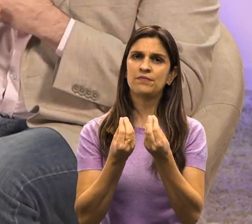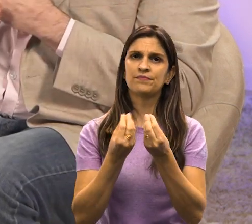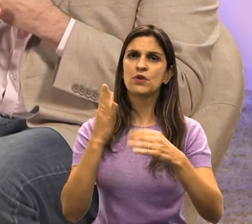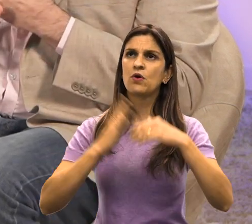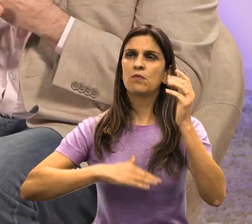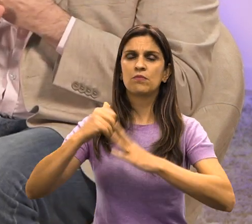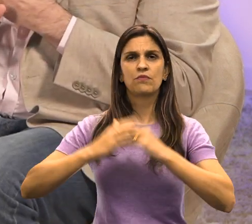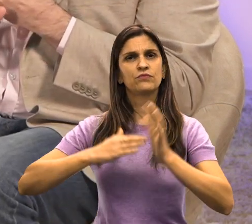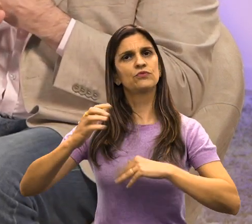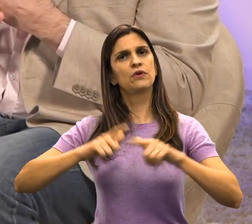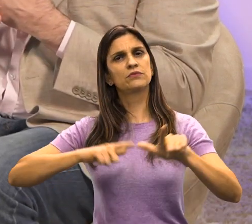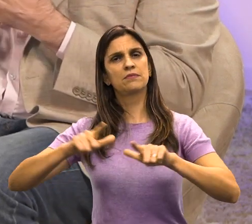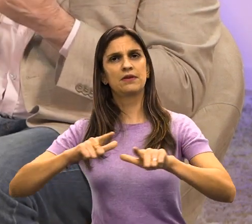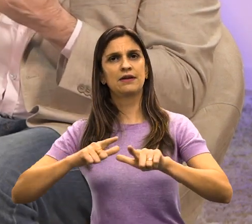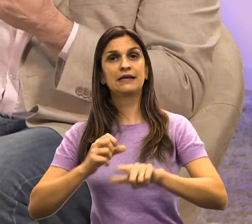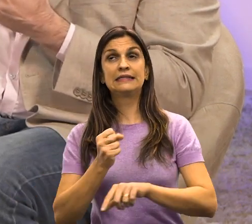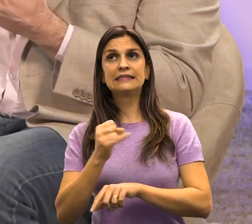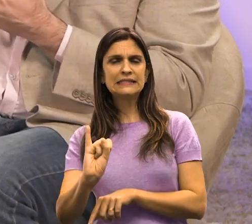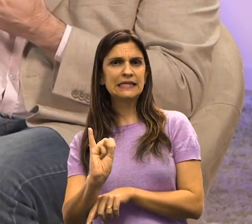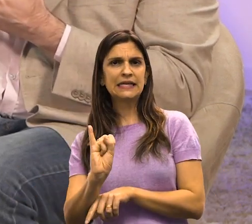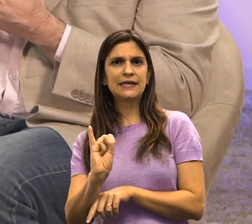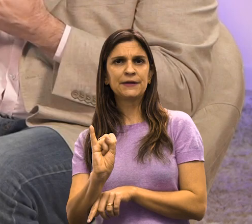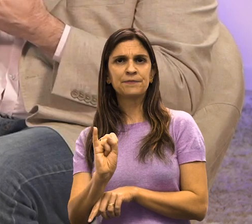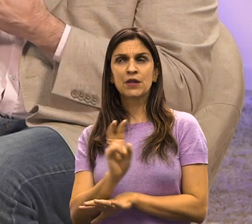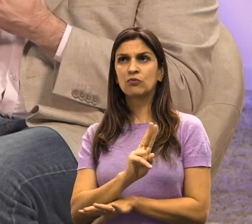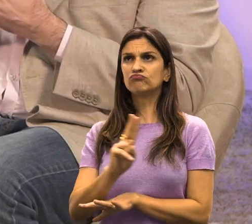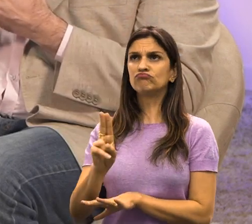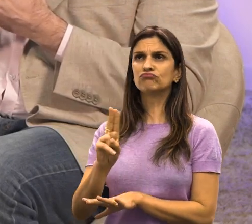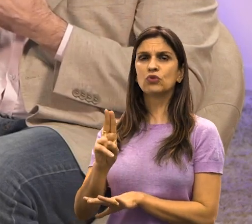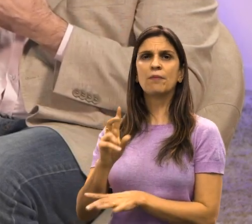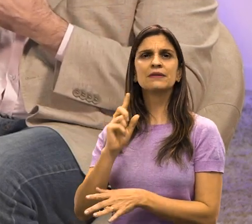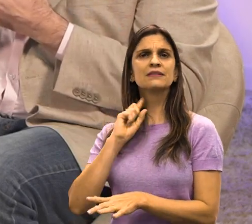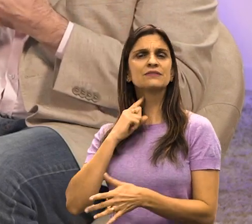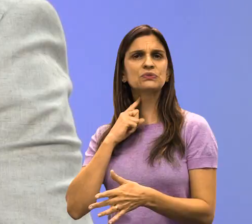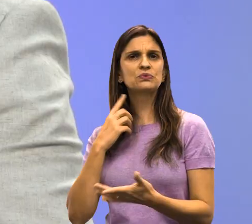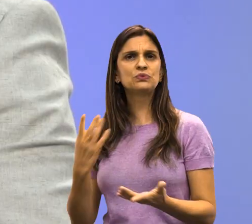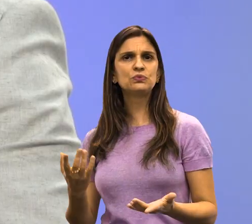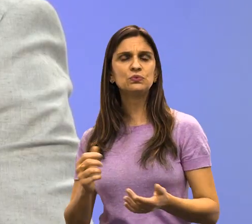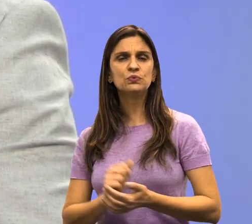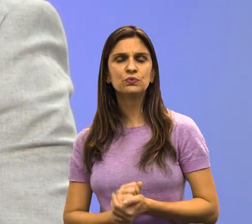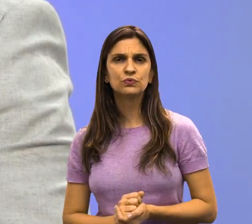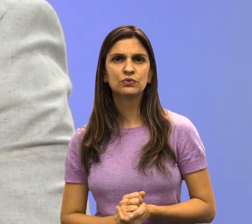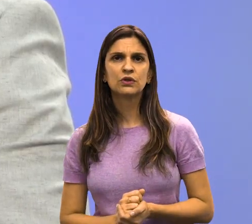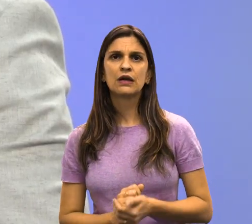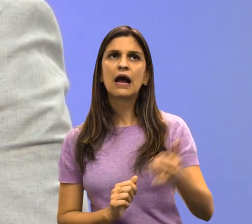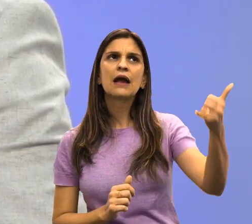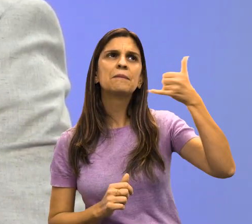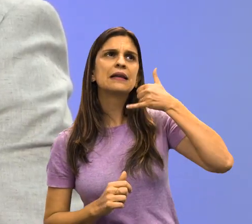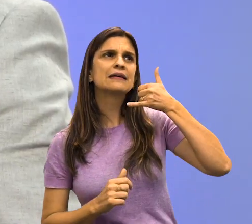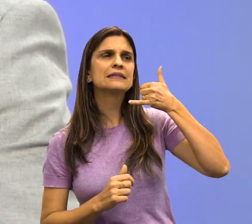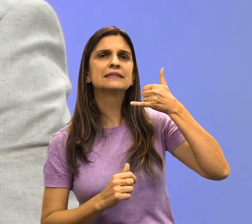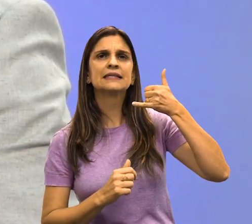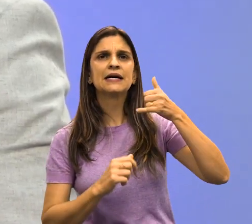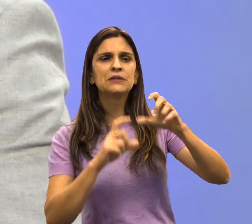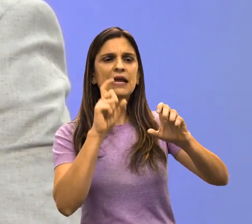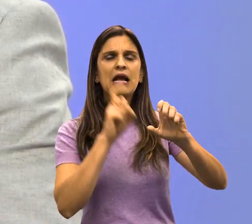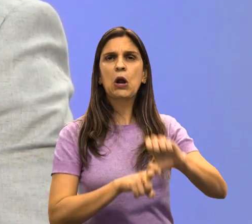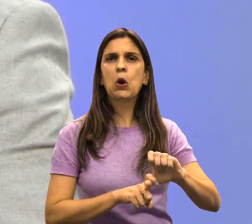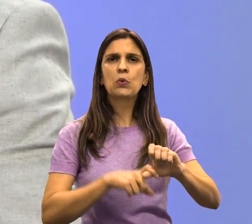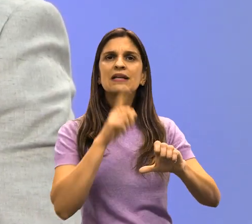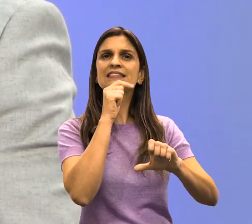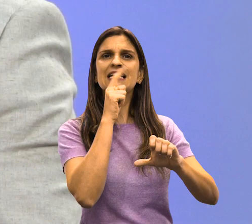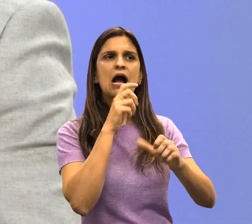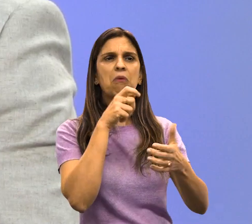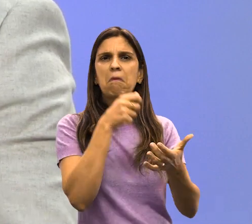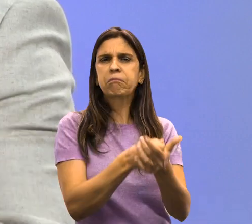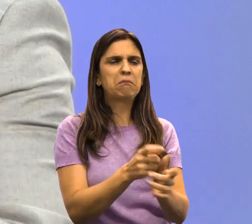se ele está com o nome restrito, se ele está trabalhando, recebe uma ligação que cortou sua água, cortou sua